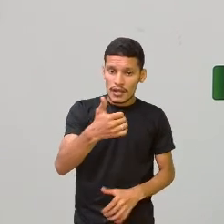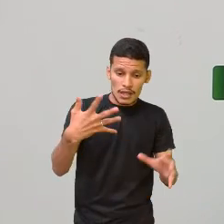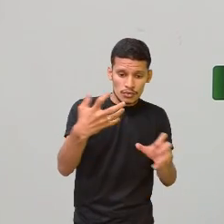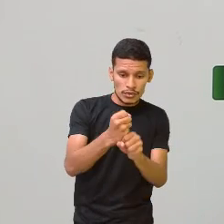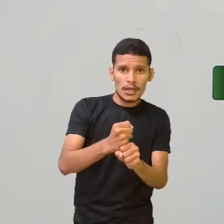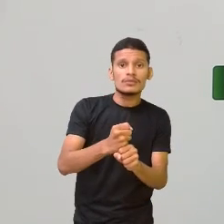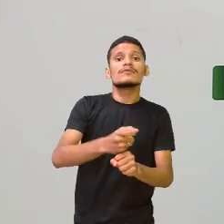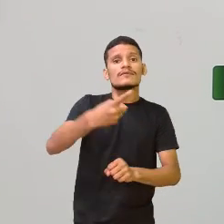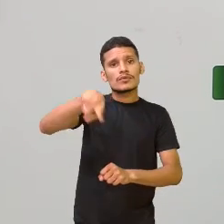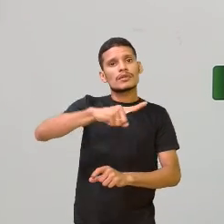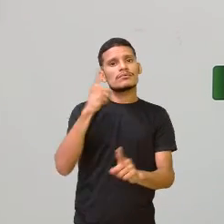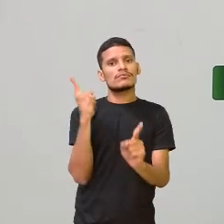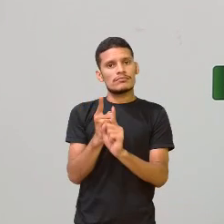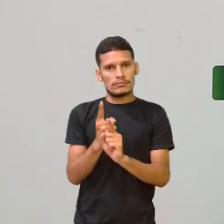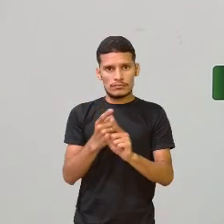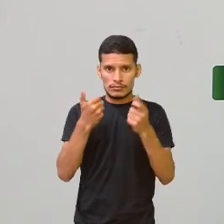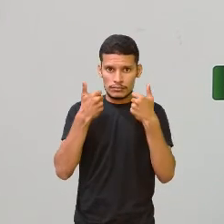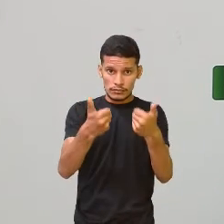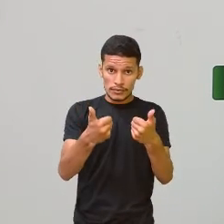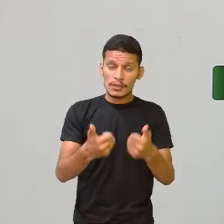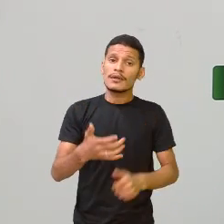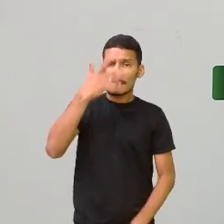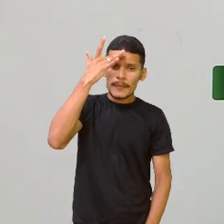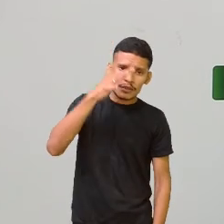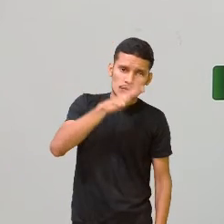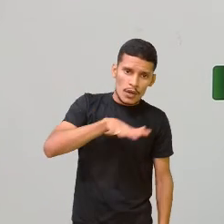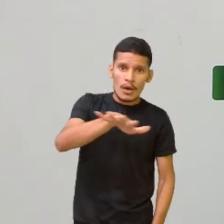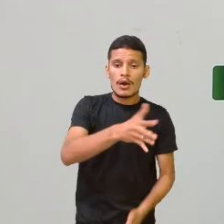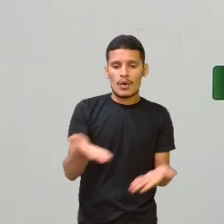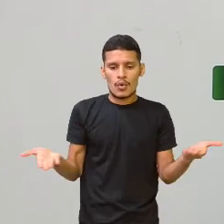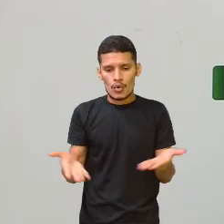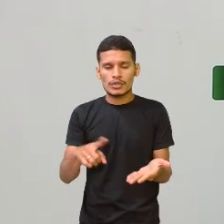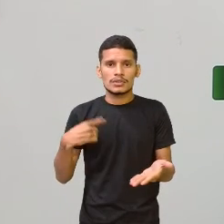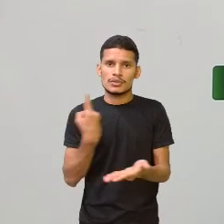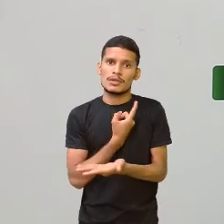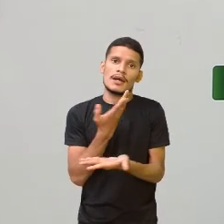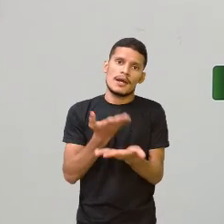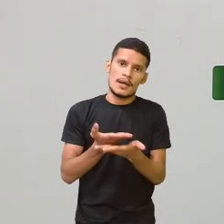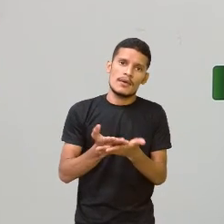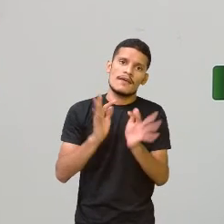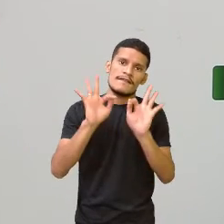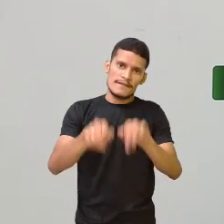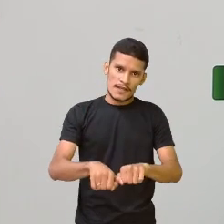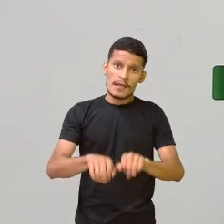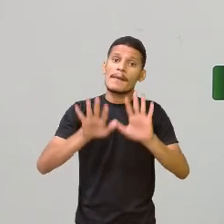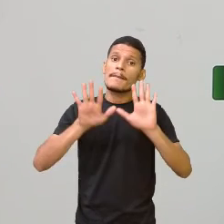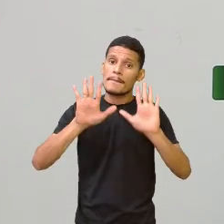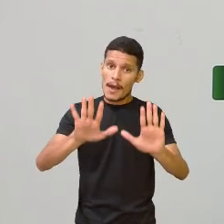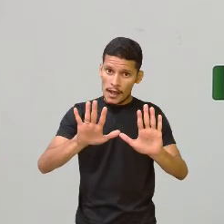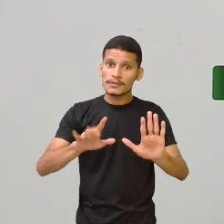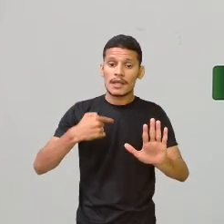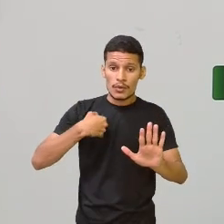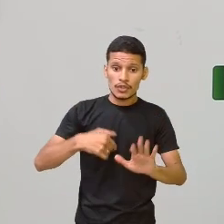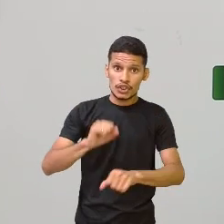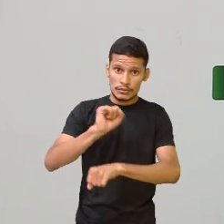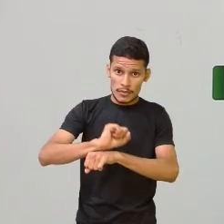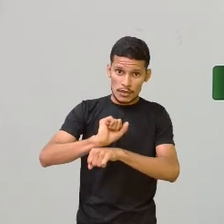resultado que você encontrou. Pessoal, por hoje a nossa aula chegou ao fim, mas eu te